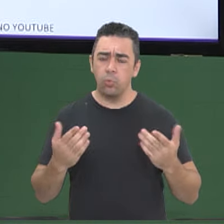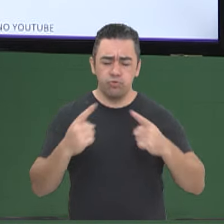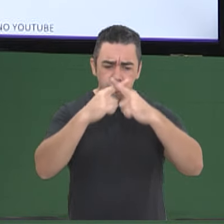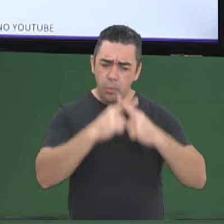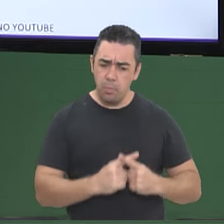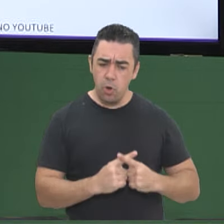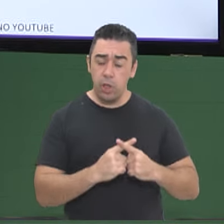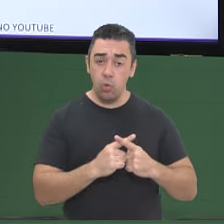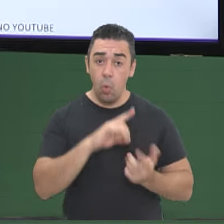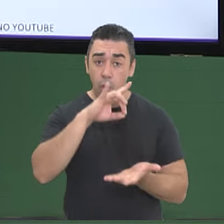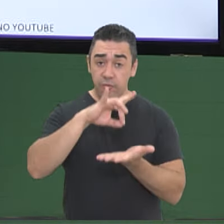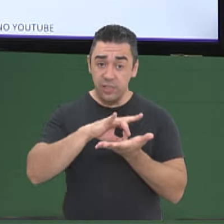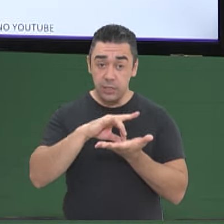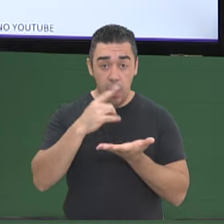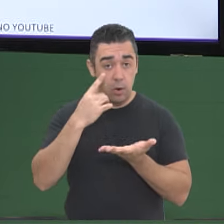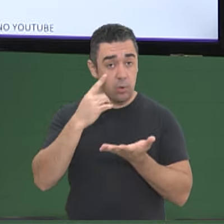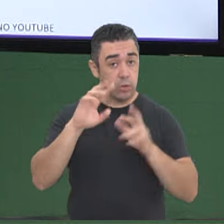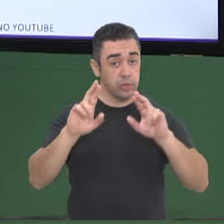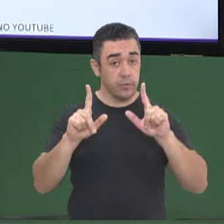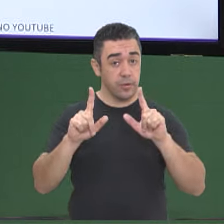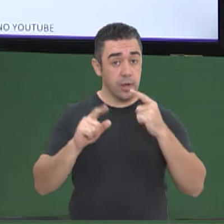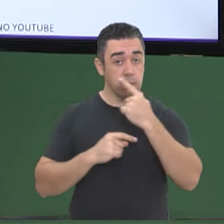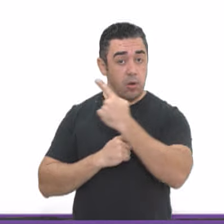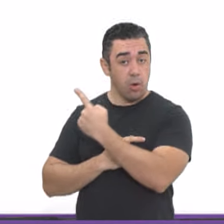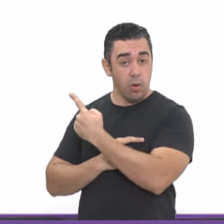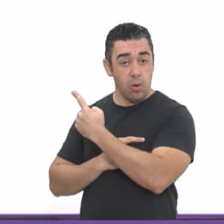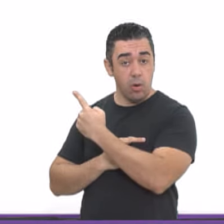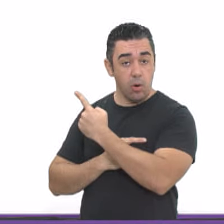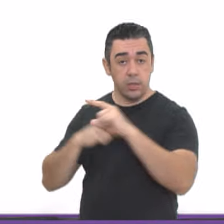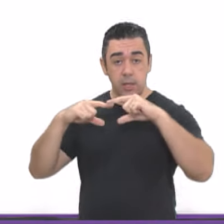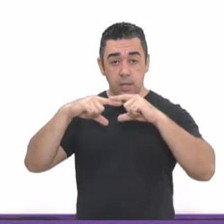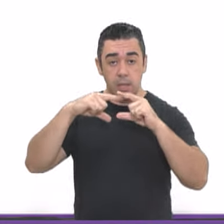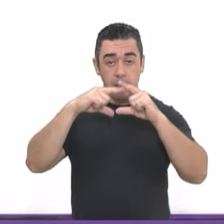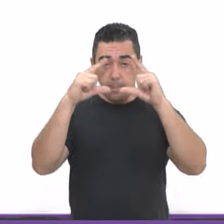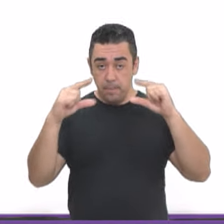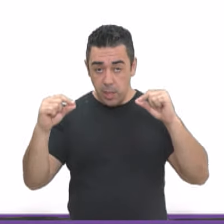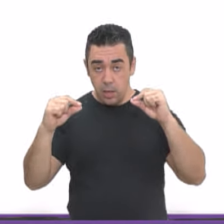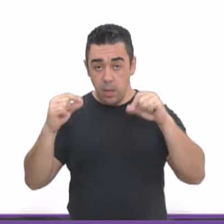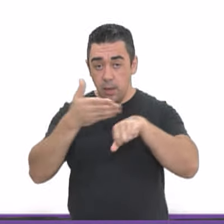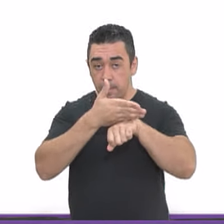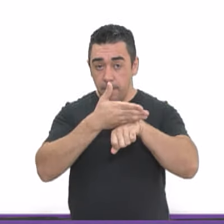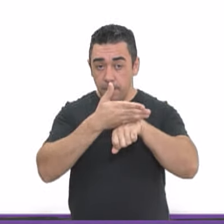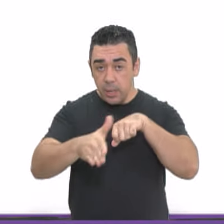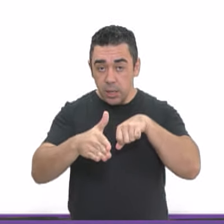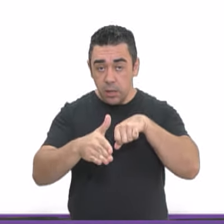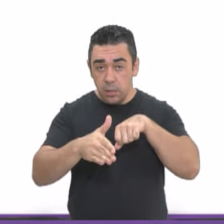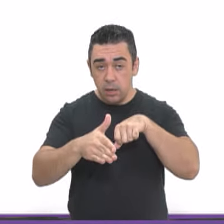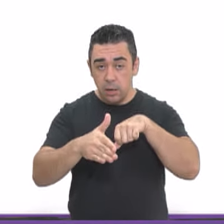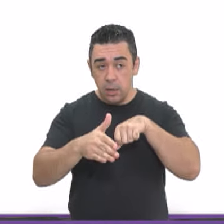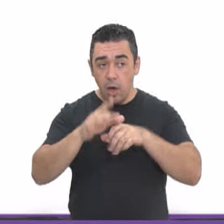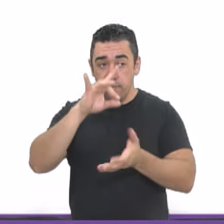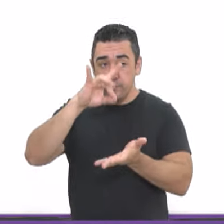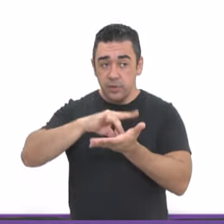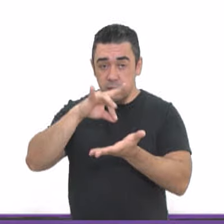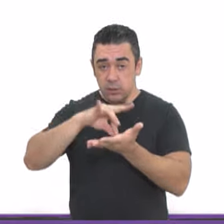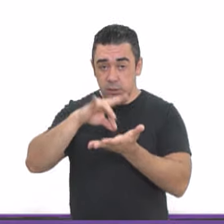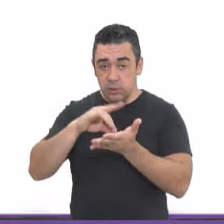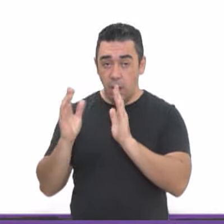a peteca possui as penas brancas. Eu coloquei aqui duas imagens, essa aqui a oficial, né? Então ela